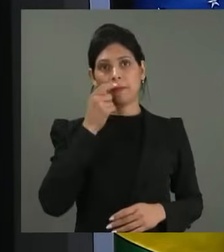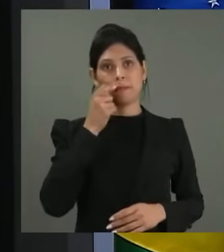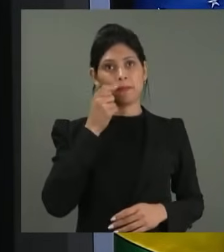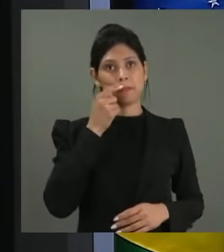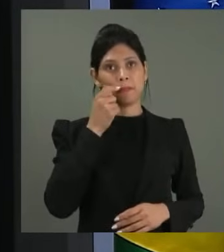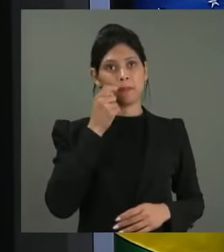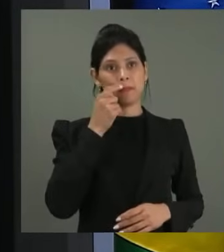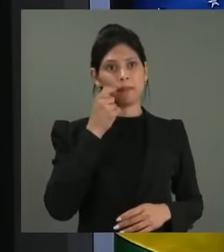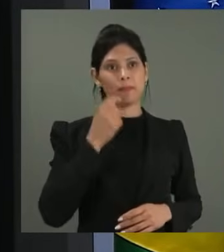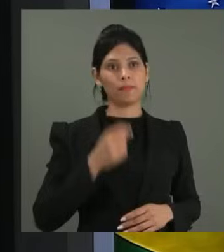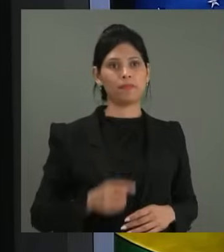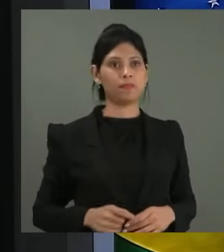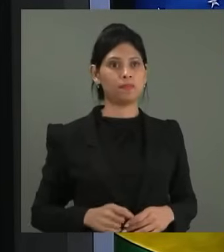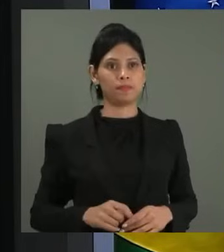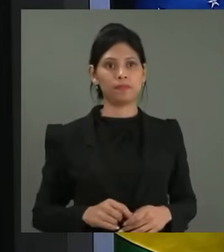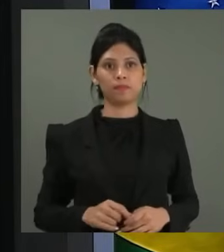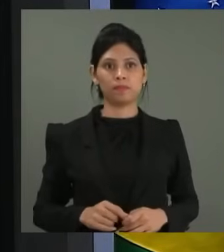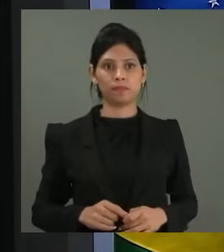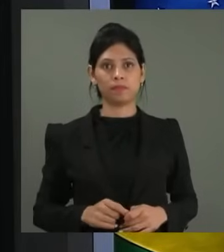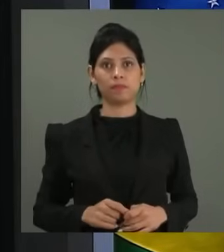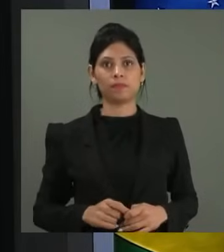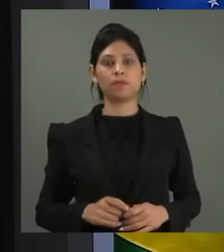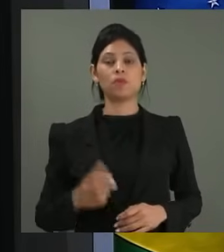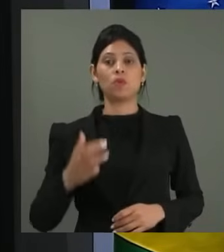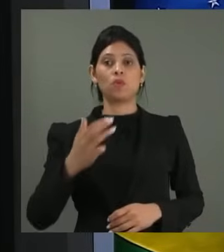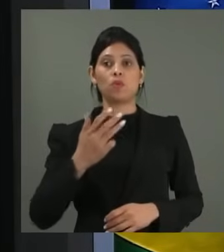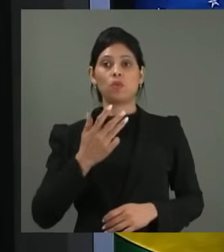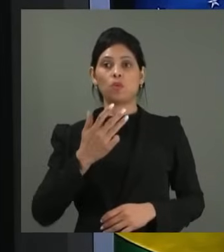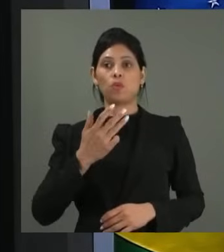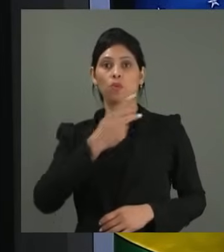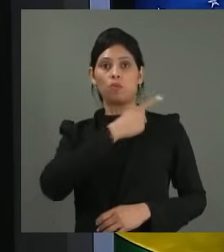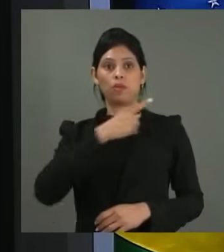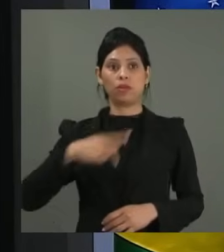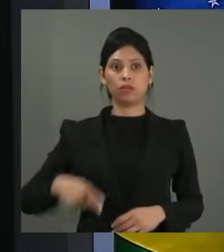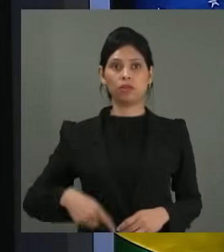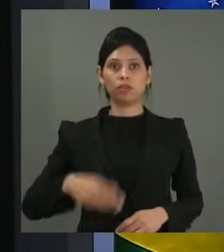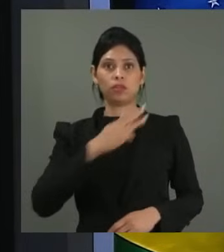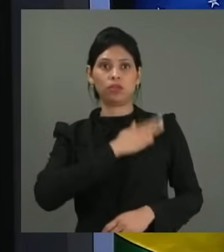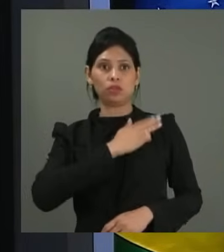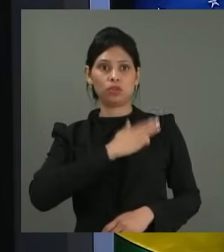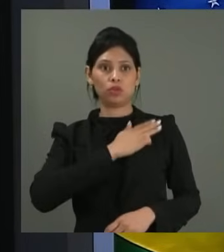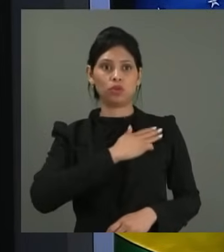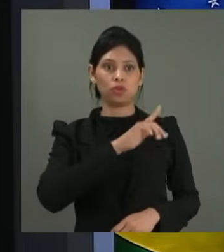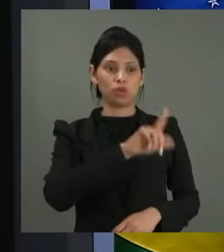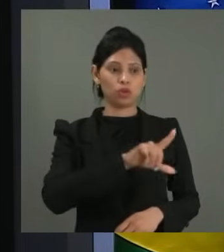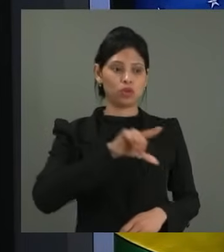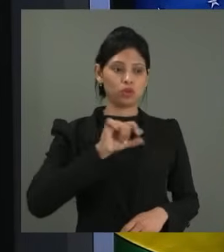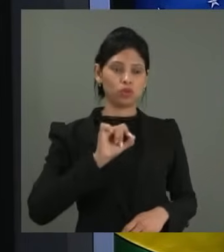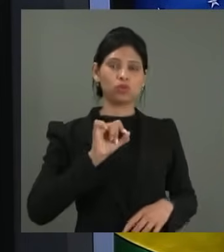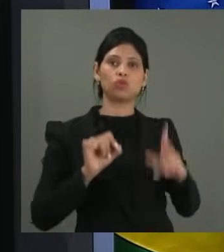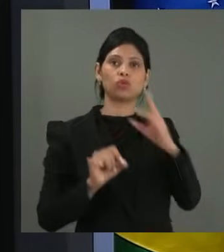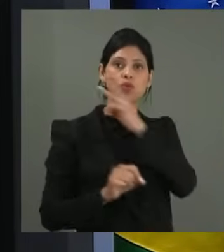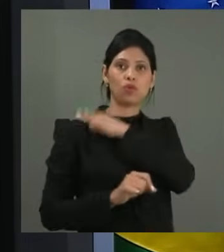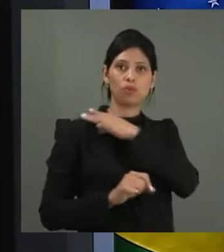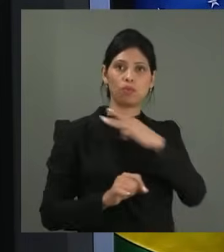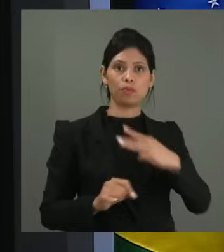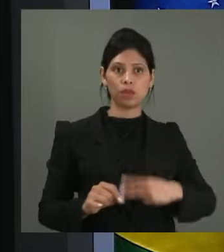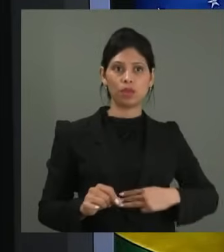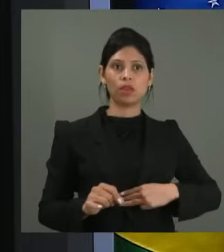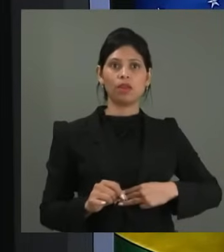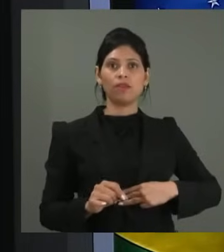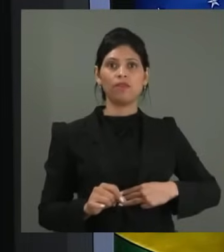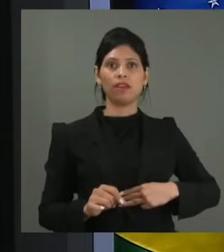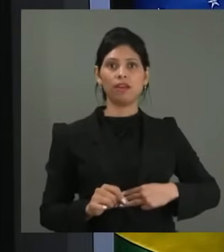Silva indicou para o STF nada menos do que o ministro da